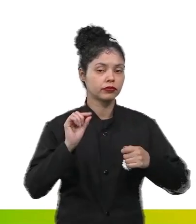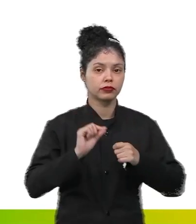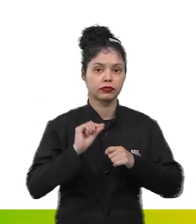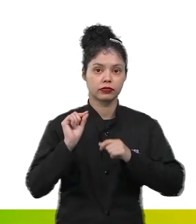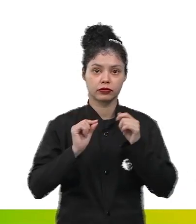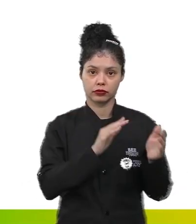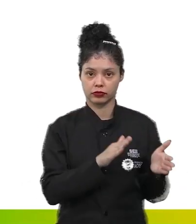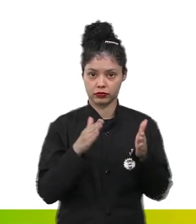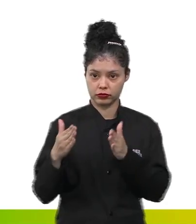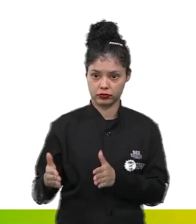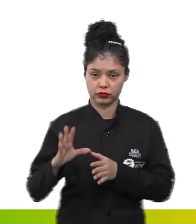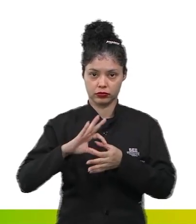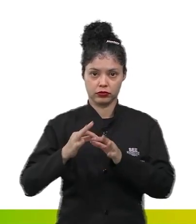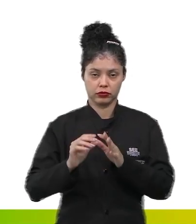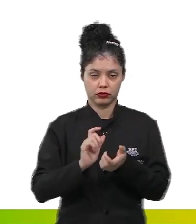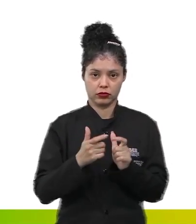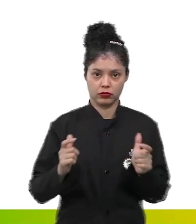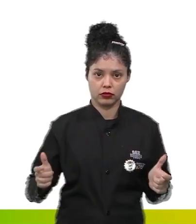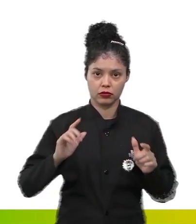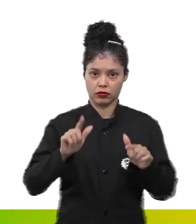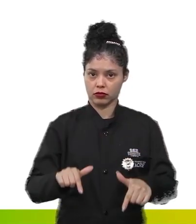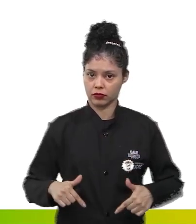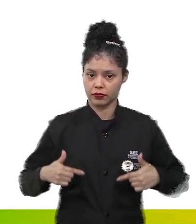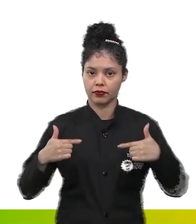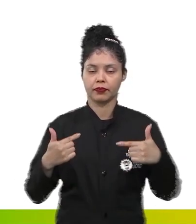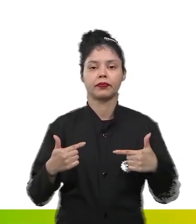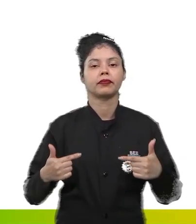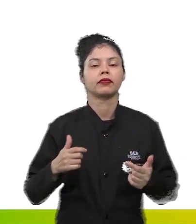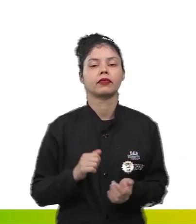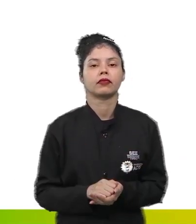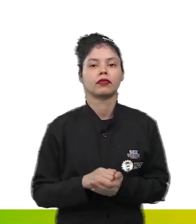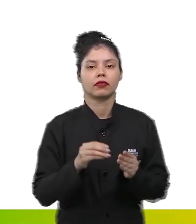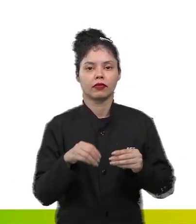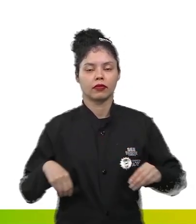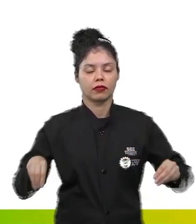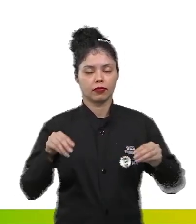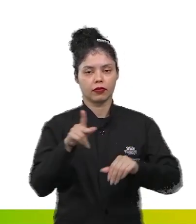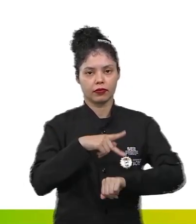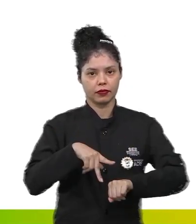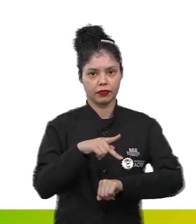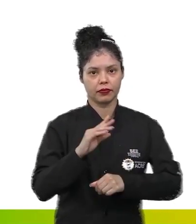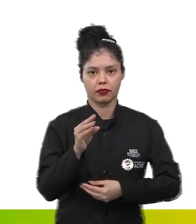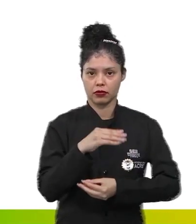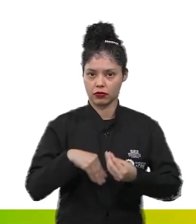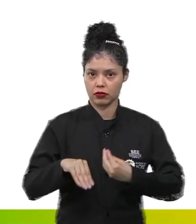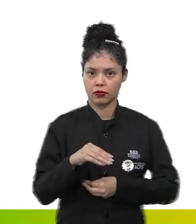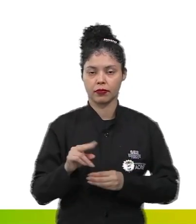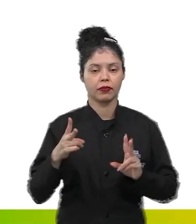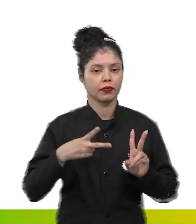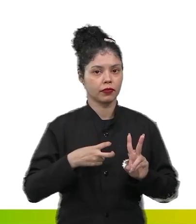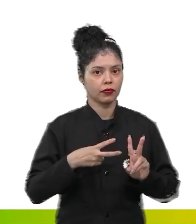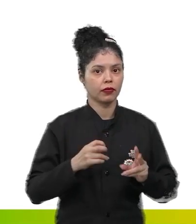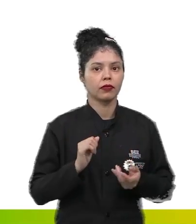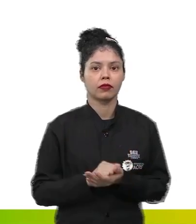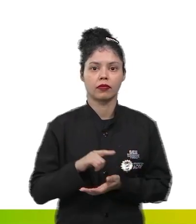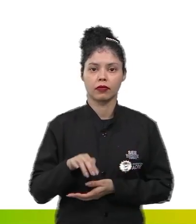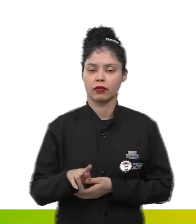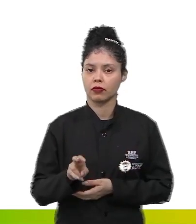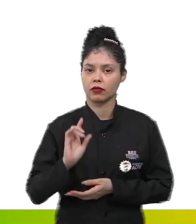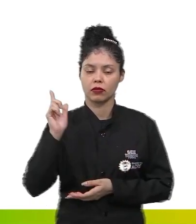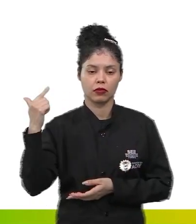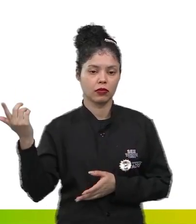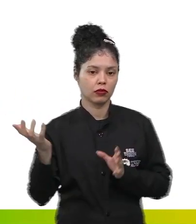fez parte de um contexto maior de luta pela terra no país, envolvendo indígenas, quilombolas e